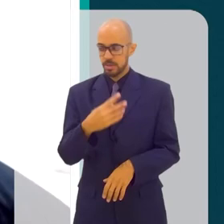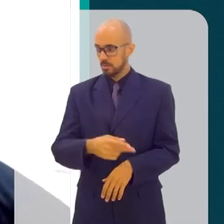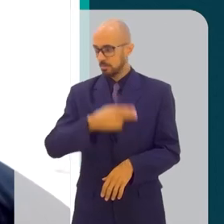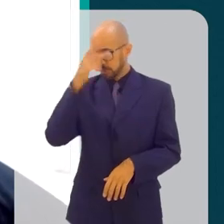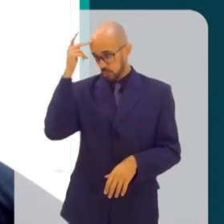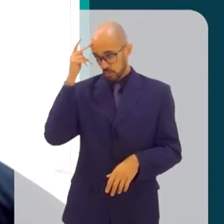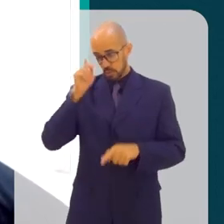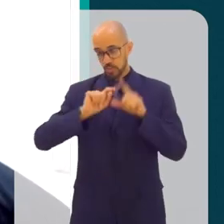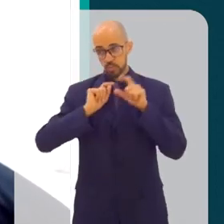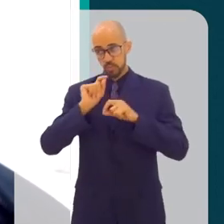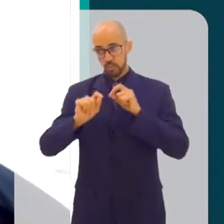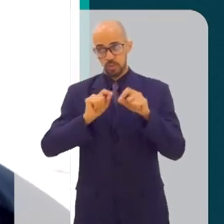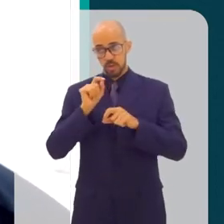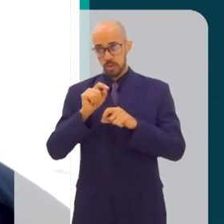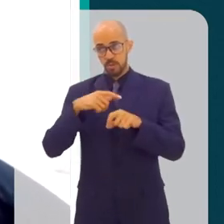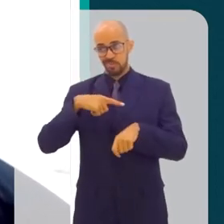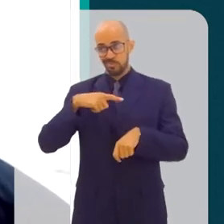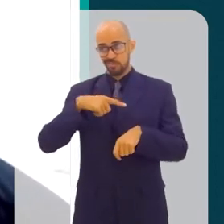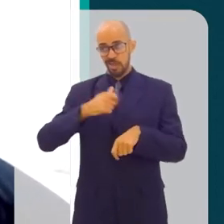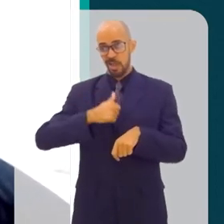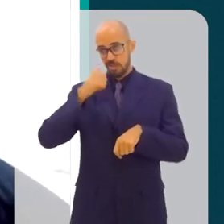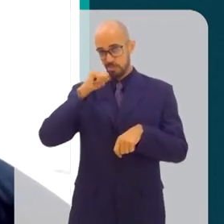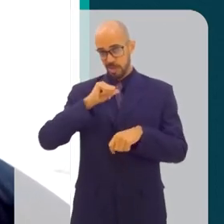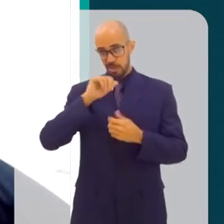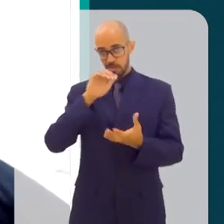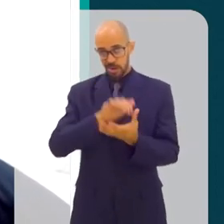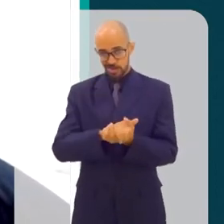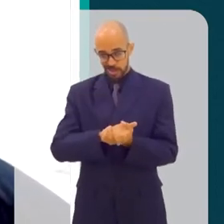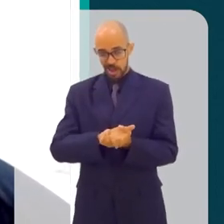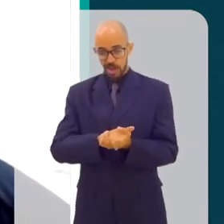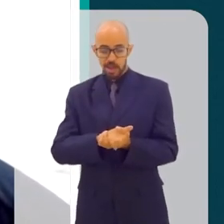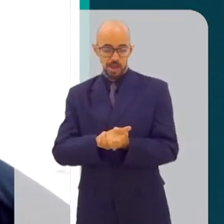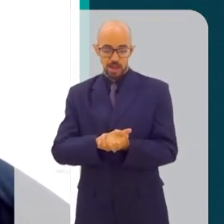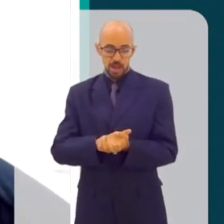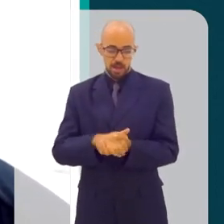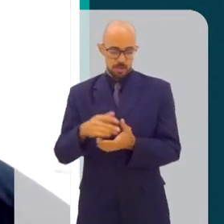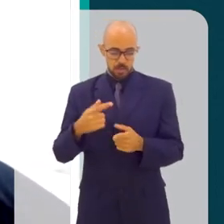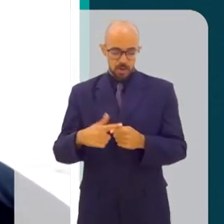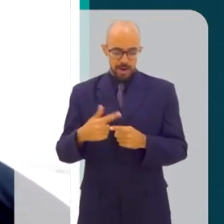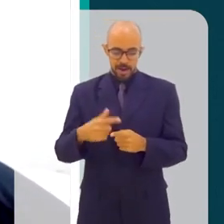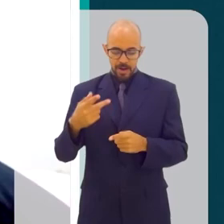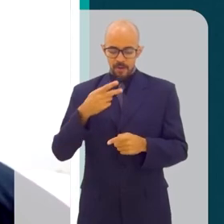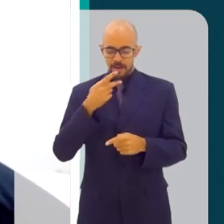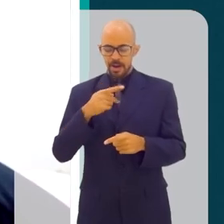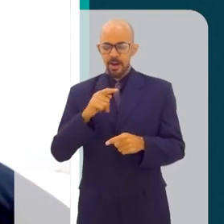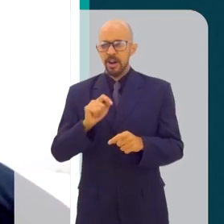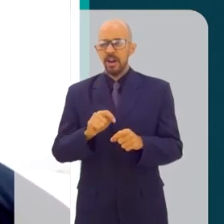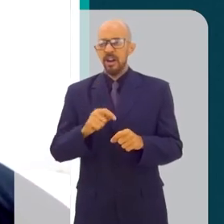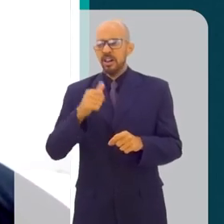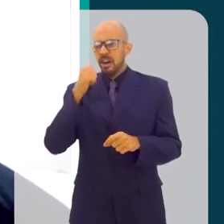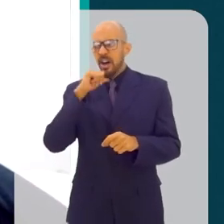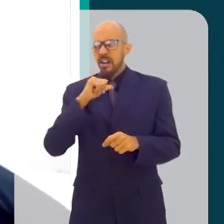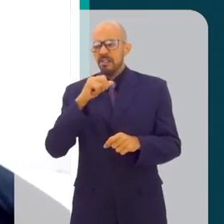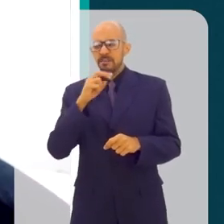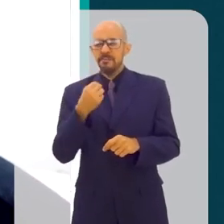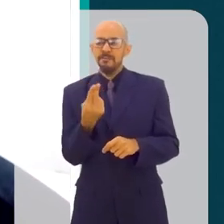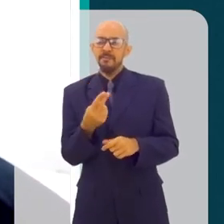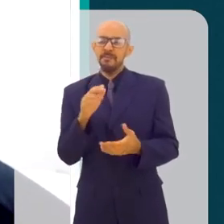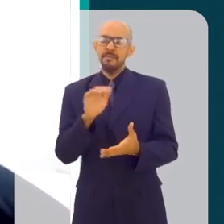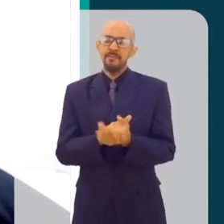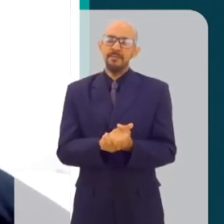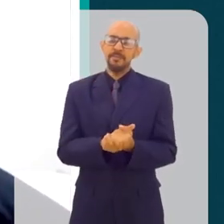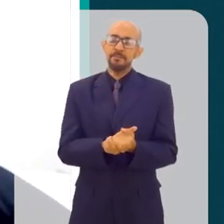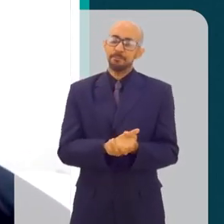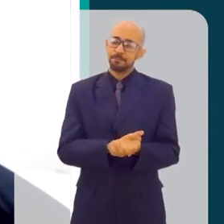Eu conheço pessoas que, justamente, têm a mulher para casar, porque a gente coloca, às vezes, a mulher e a